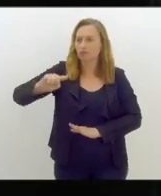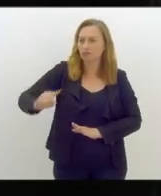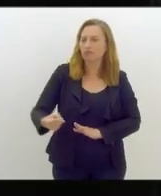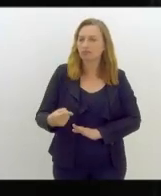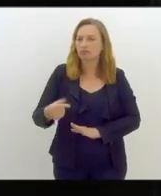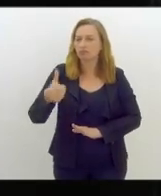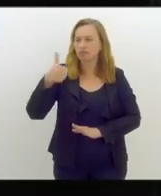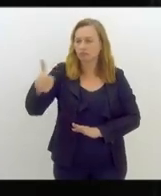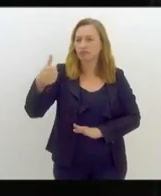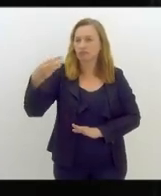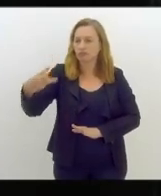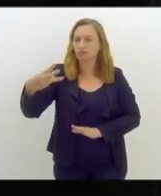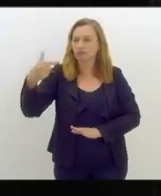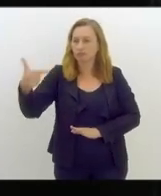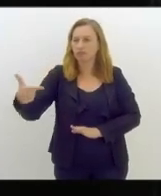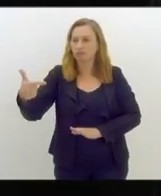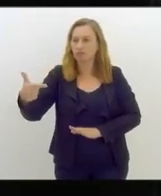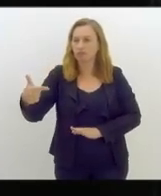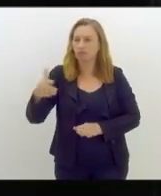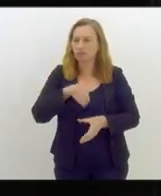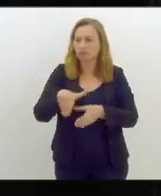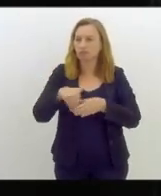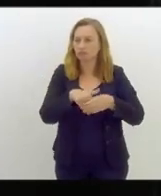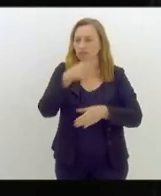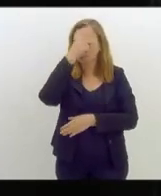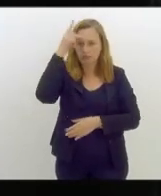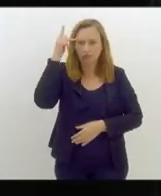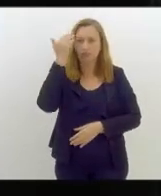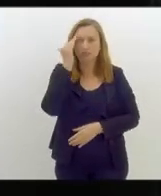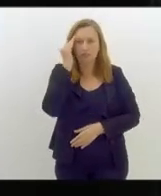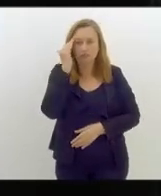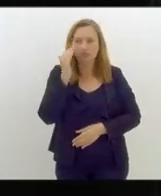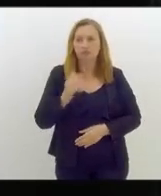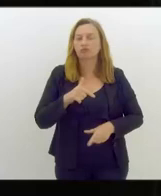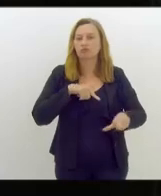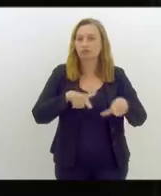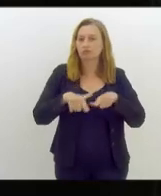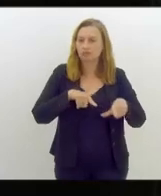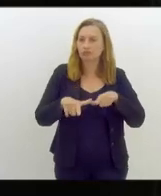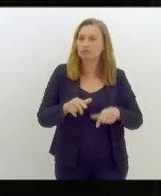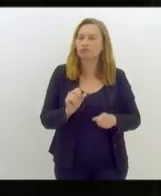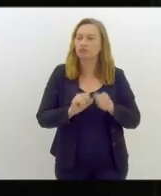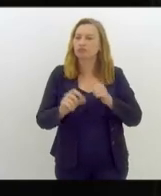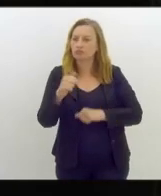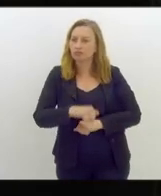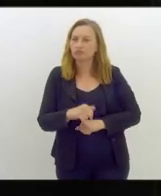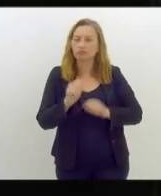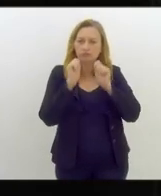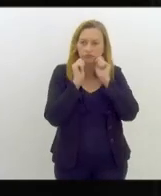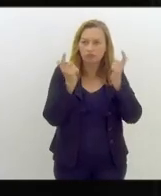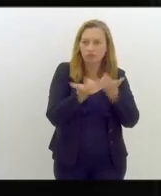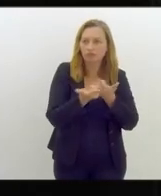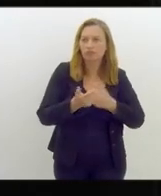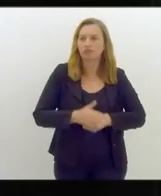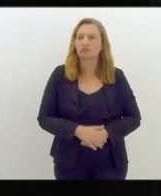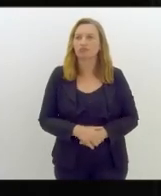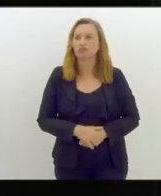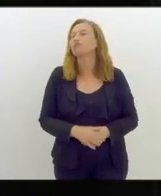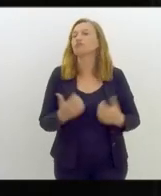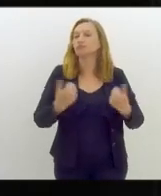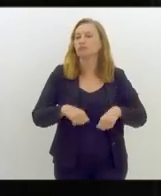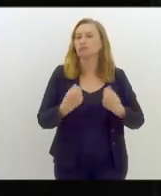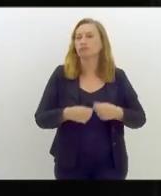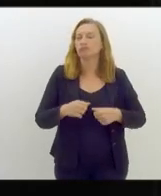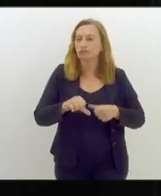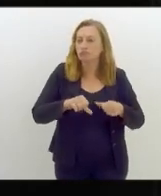174.132 votos de pessoas que entenderam que o trabalho que nós fizemos aqui dentro da Assembleia Legislativa precisava